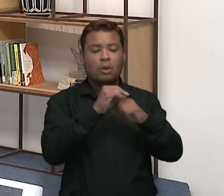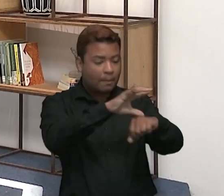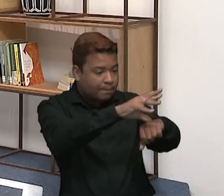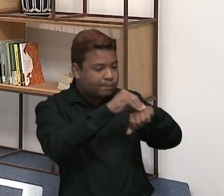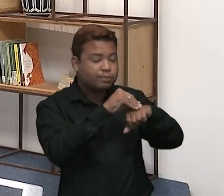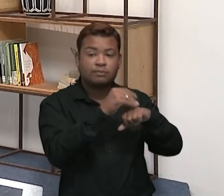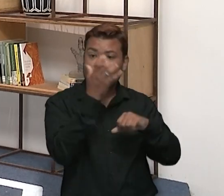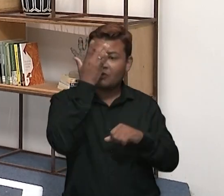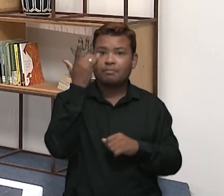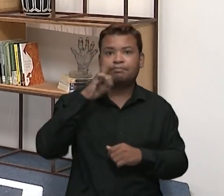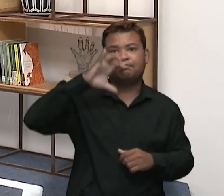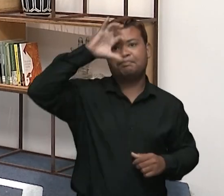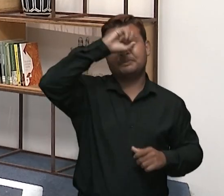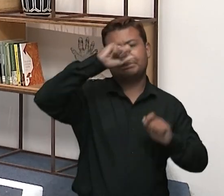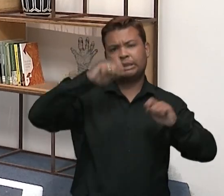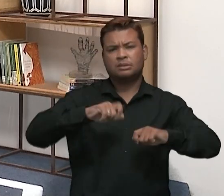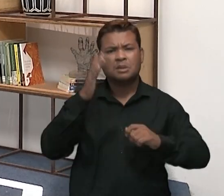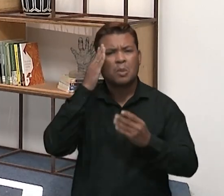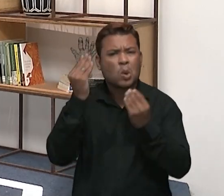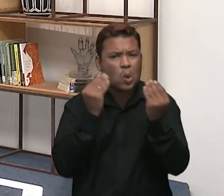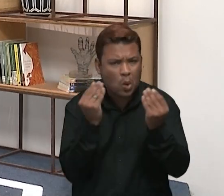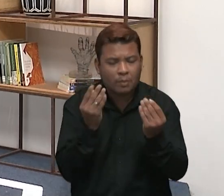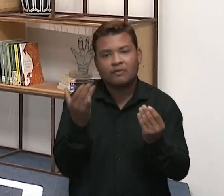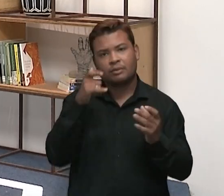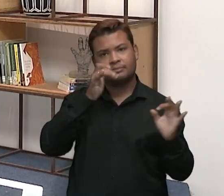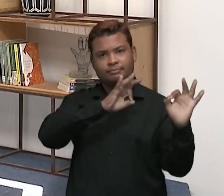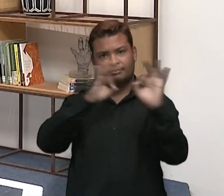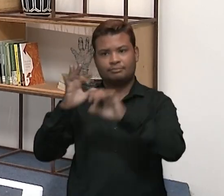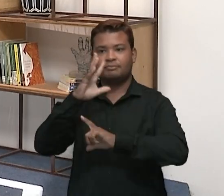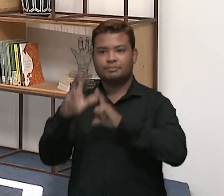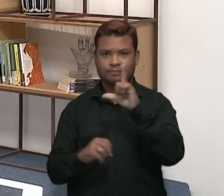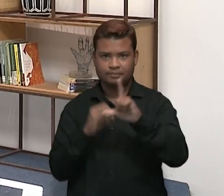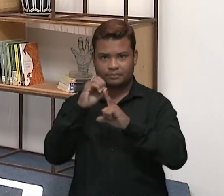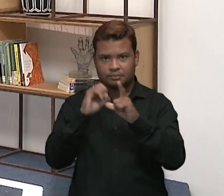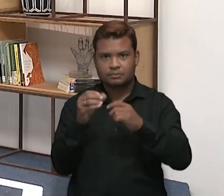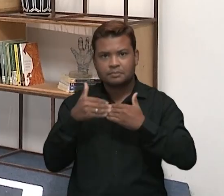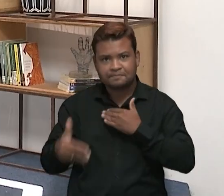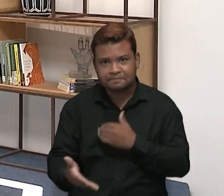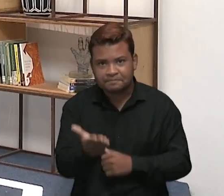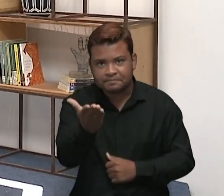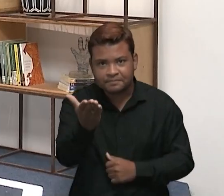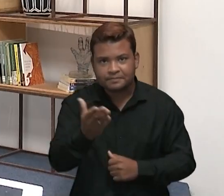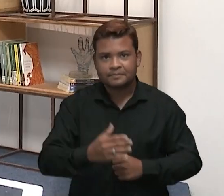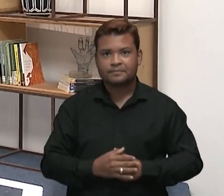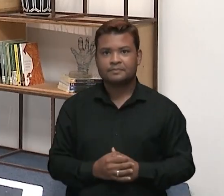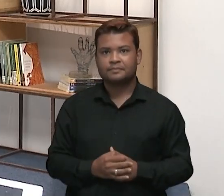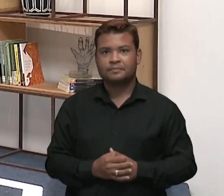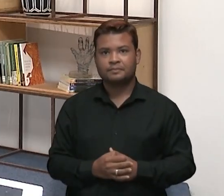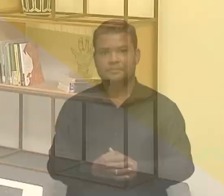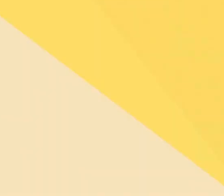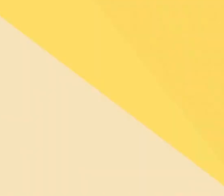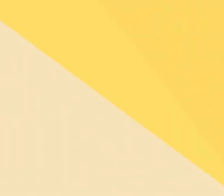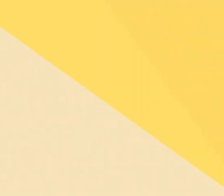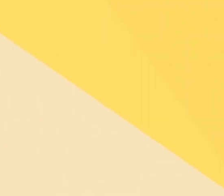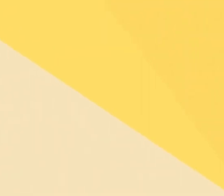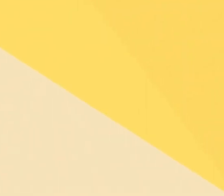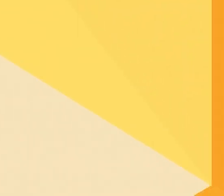conhecimento. Quer saber como? Então fica com a gente, o Mundo UFG já está no ar.